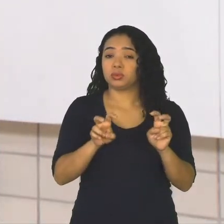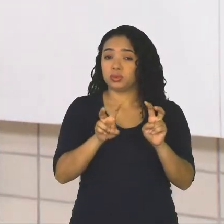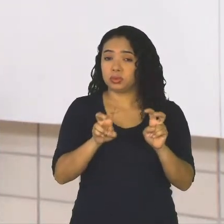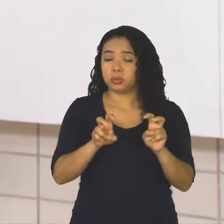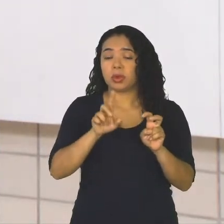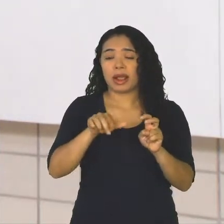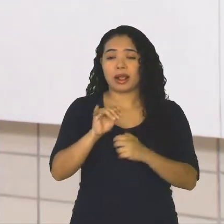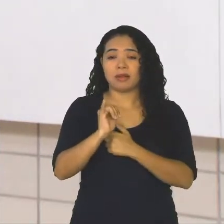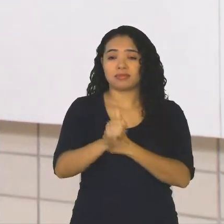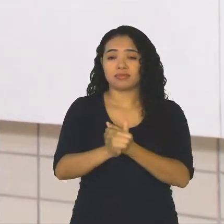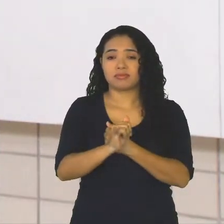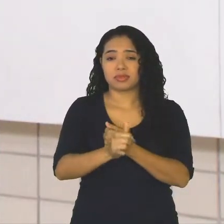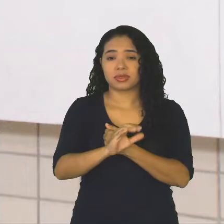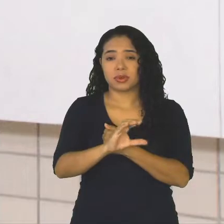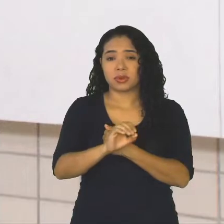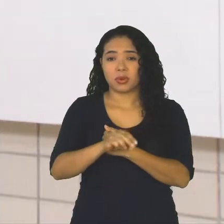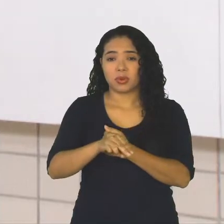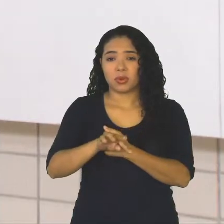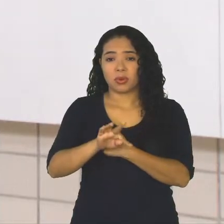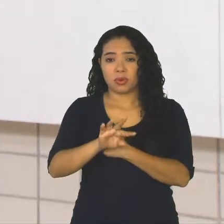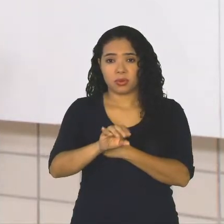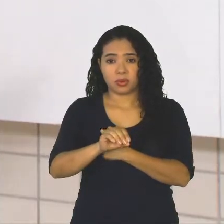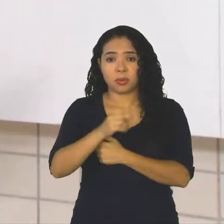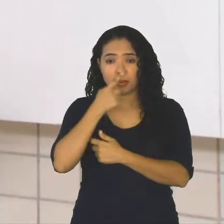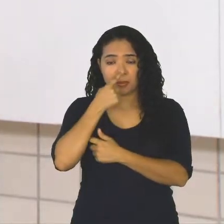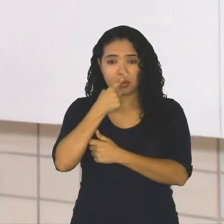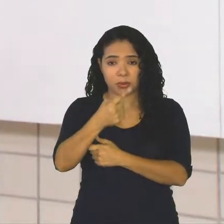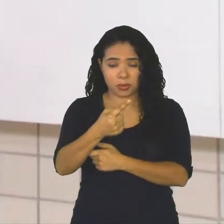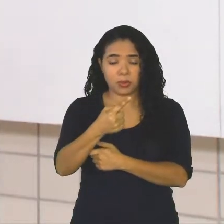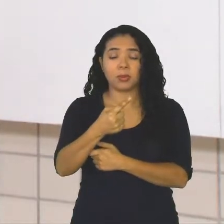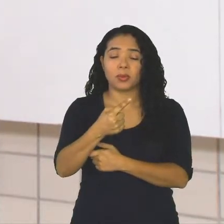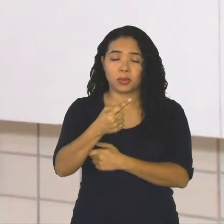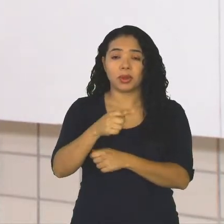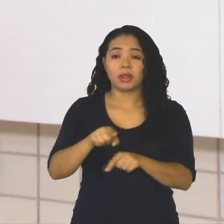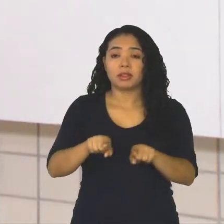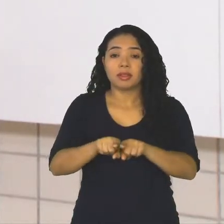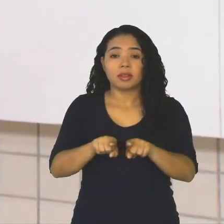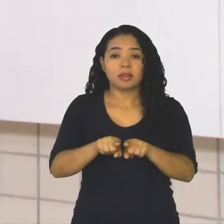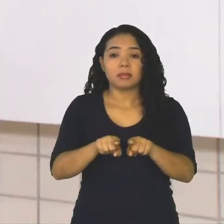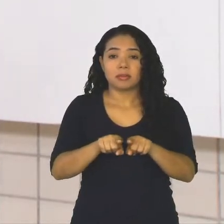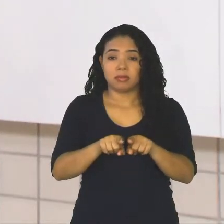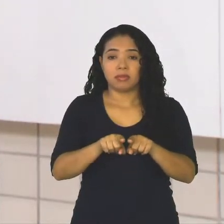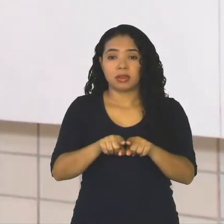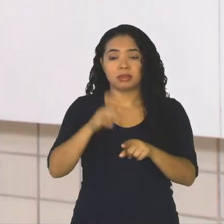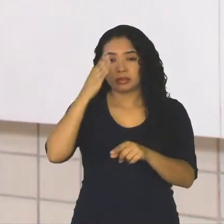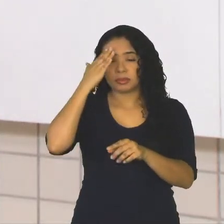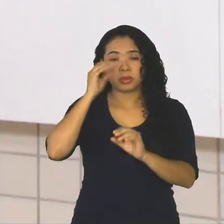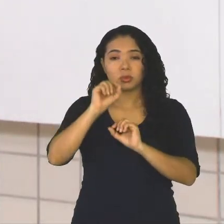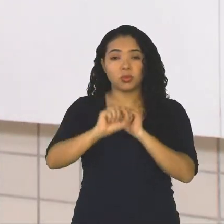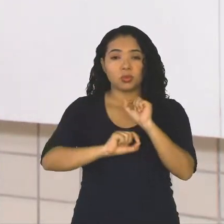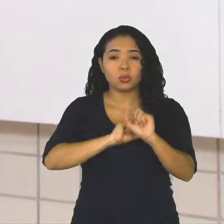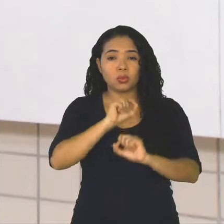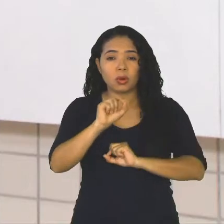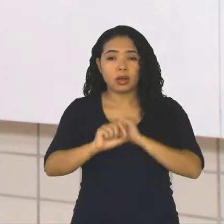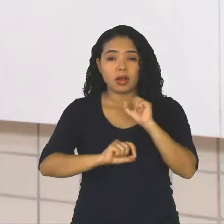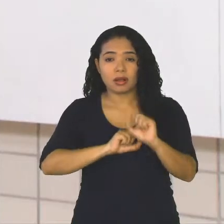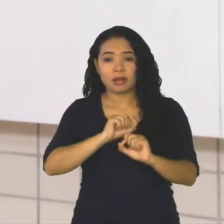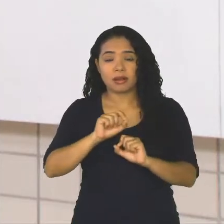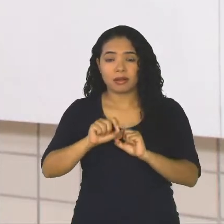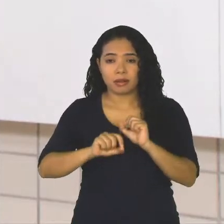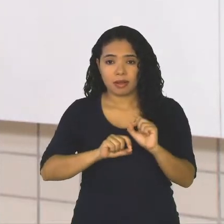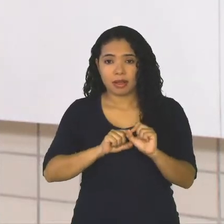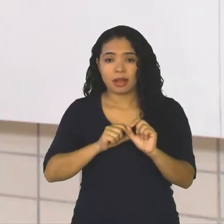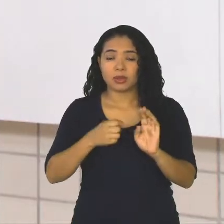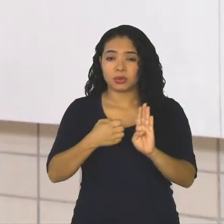o conto do Pinóquio, tá? Conto. E também a gente vai ver sobre substantivo, os tipos